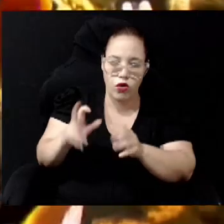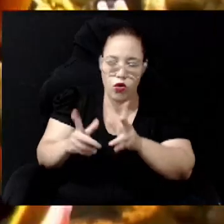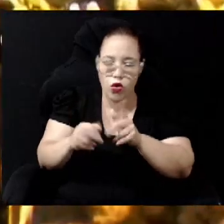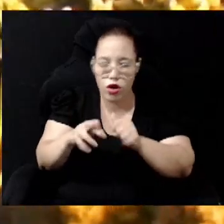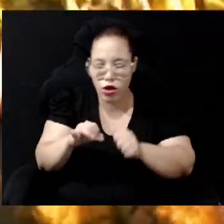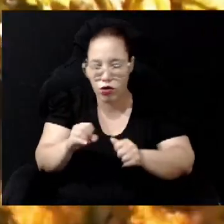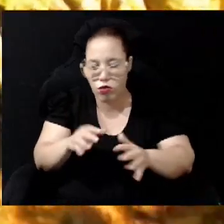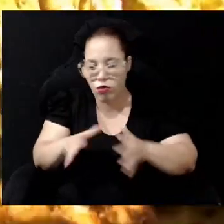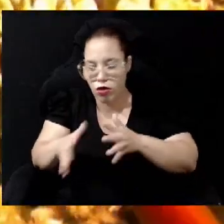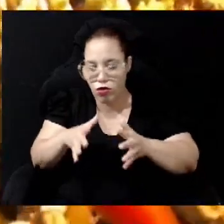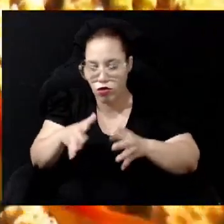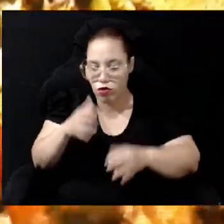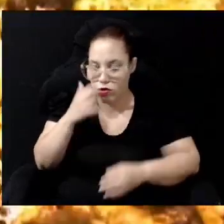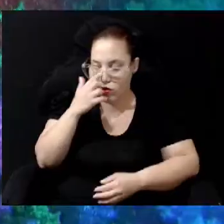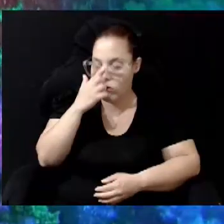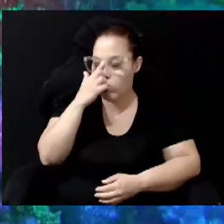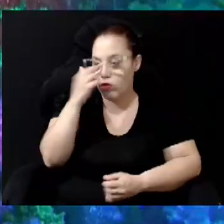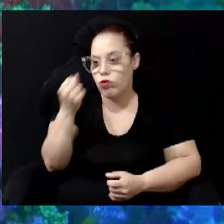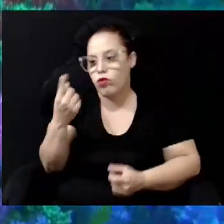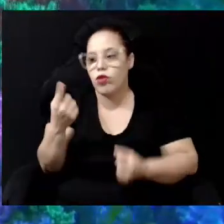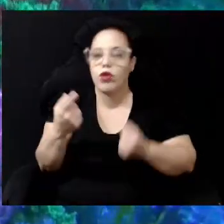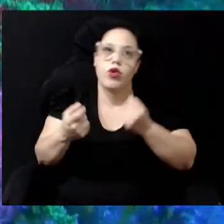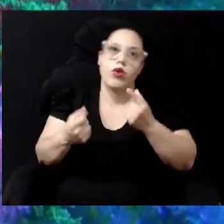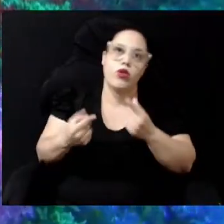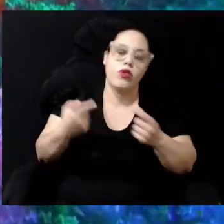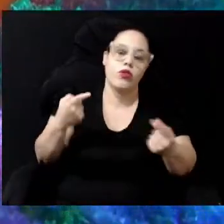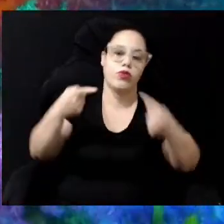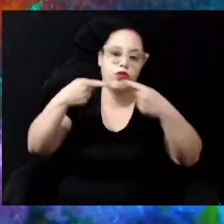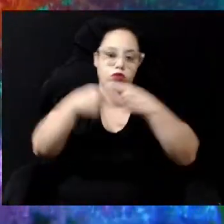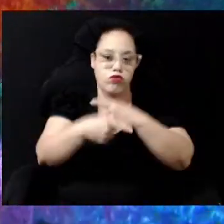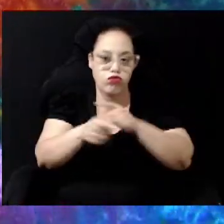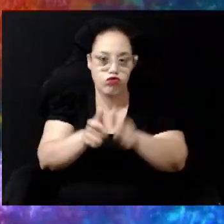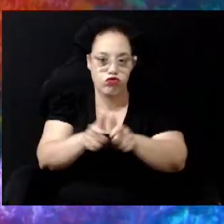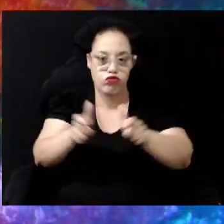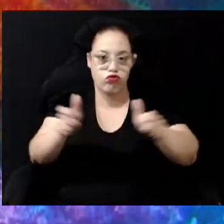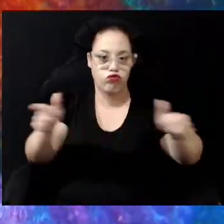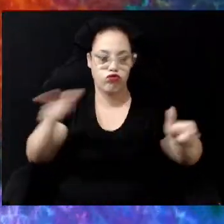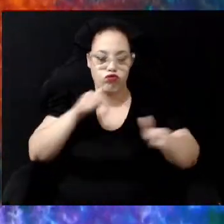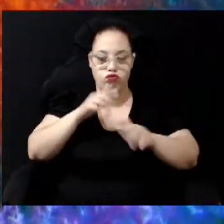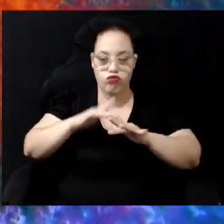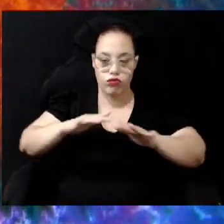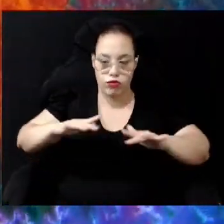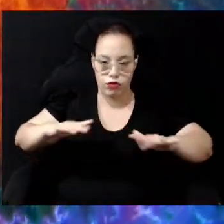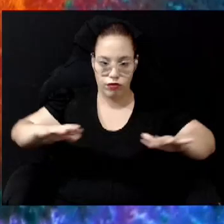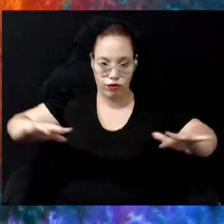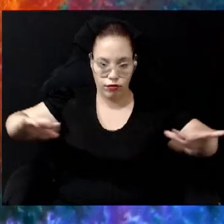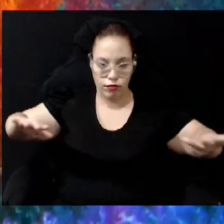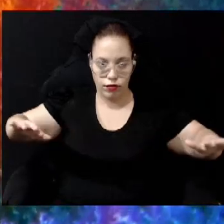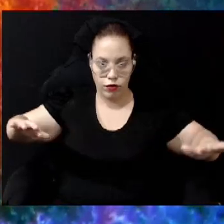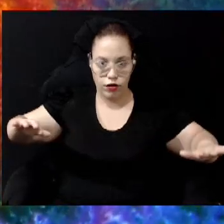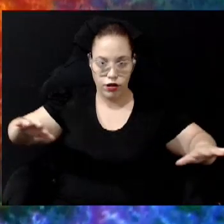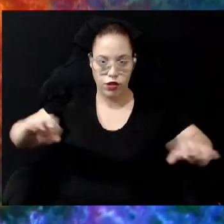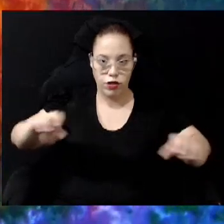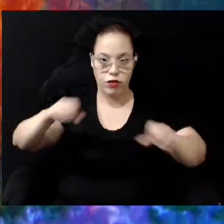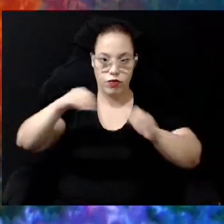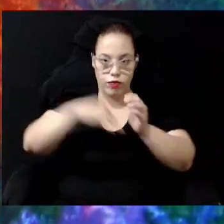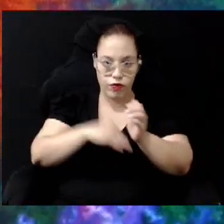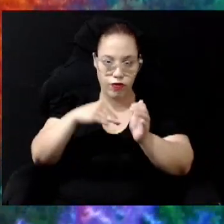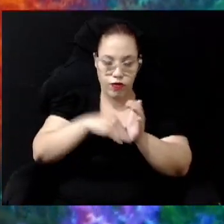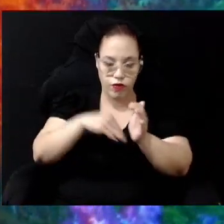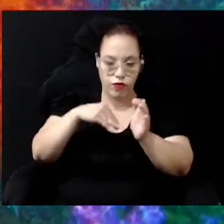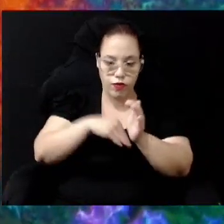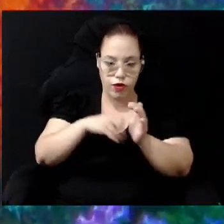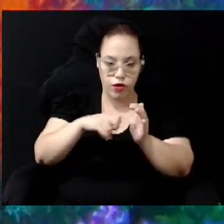terrestre. No entanto, ao contrário de uma imensa piscina subterrânea, a água está aprisionada nas moléculas dos